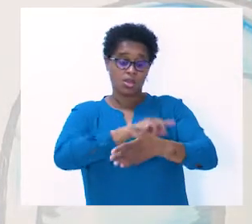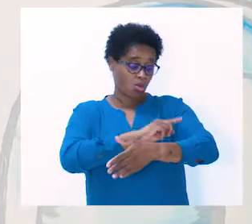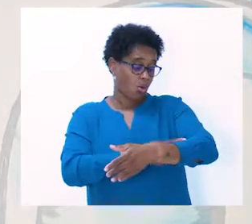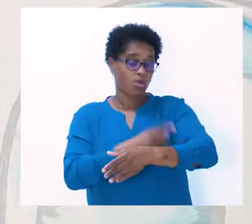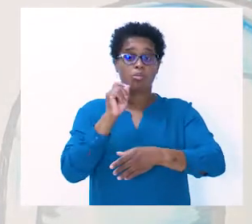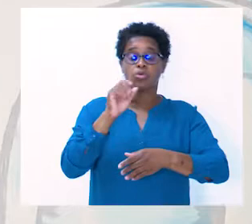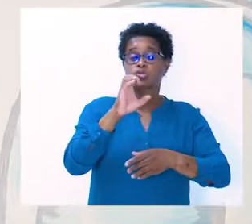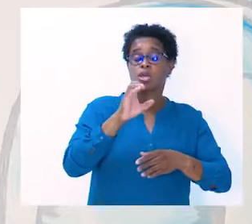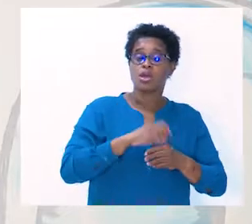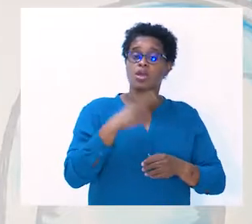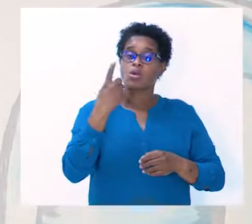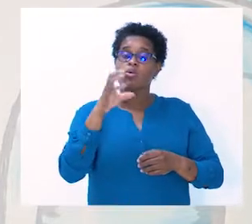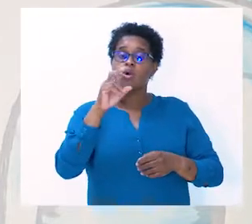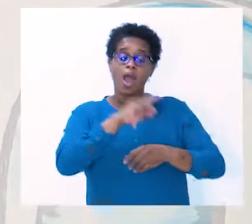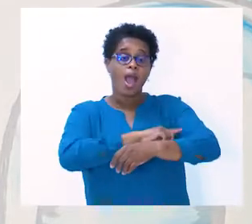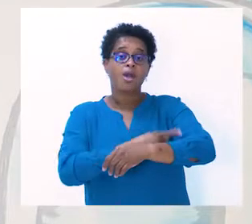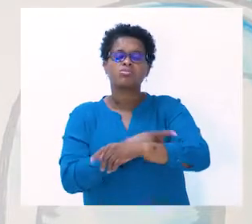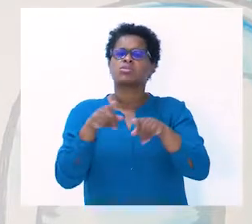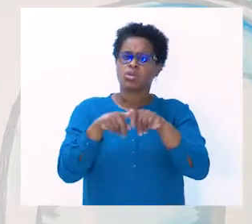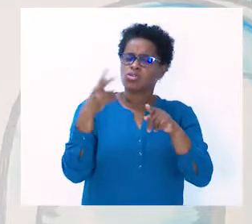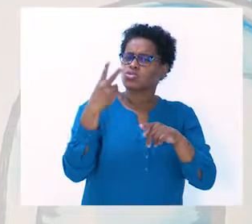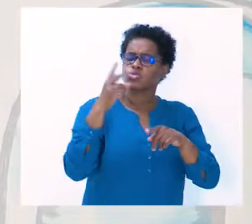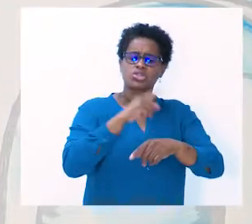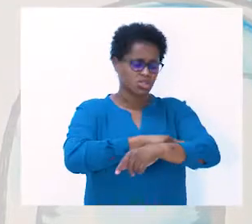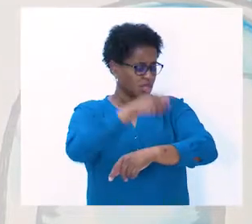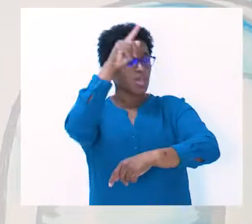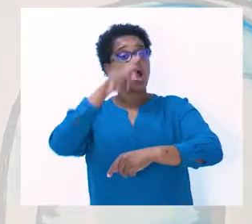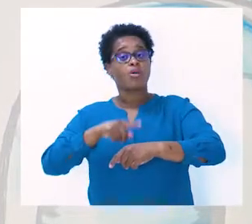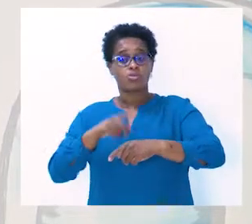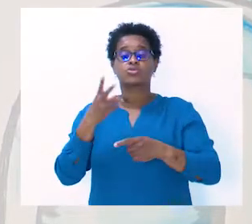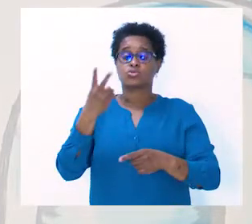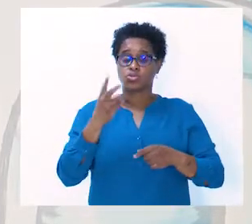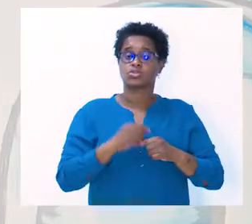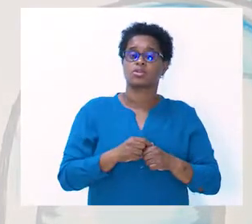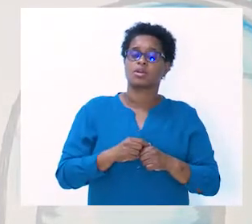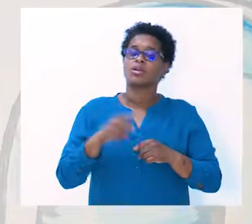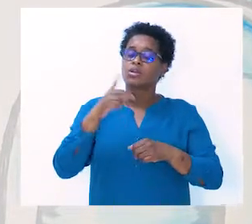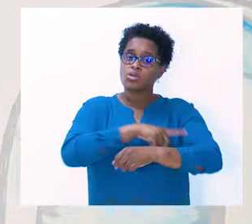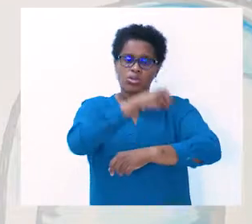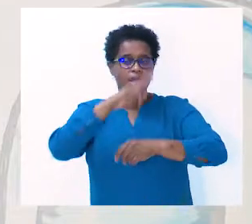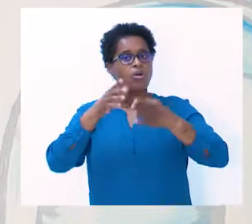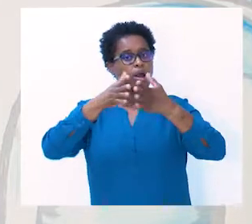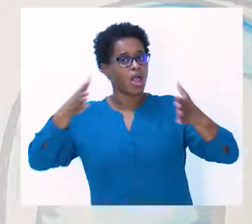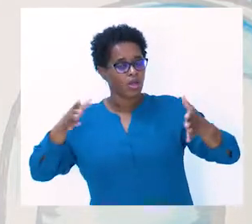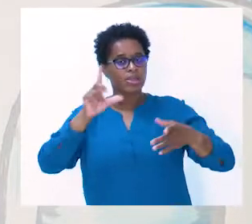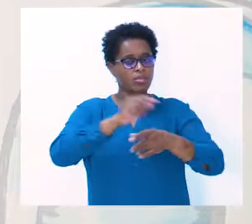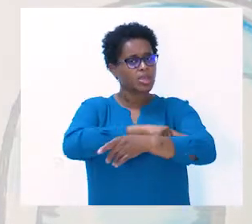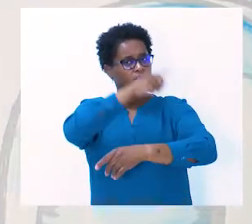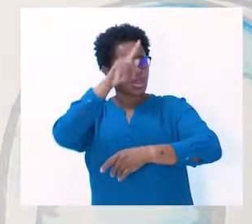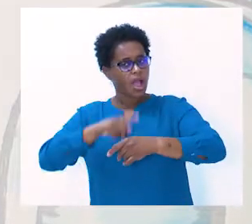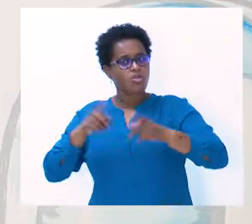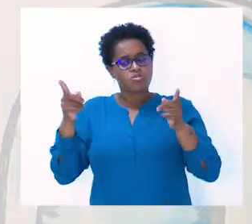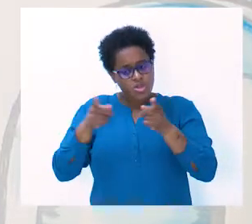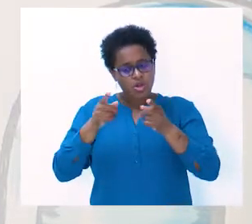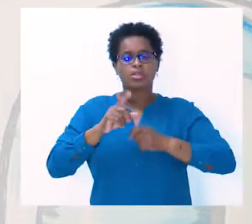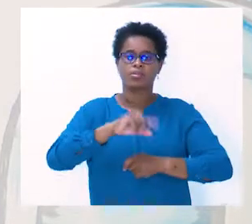ângulo no ponto C é um ângulo comum aos dois triângulos, tanto para o triângulo maior como para o triângulo